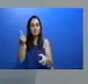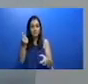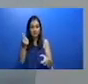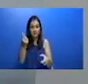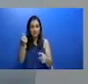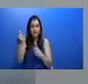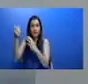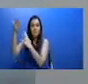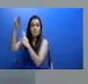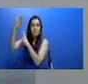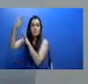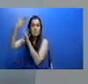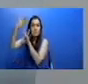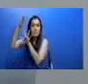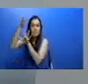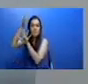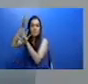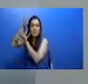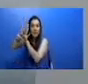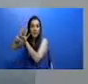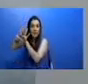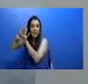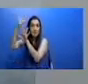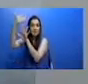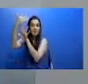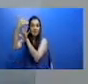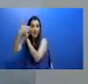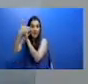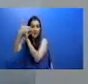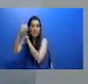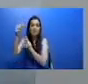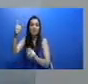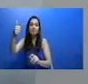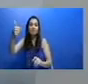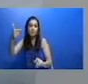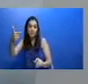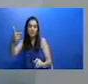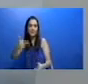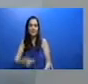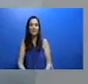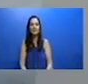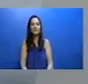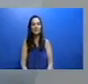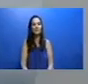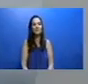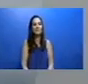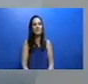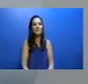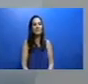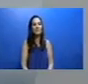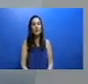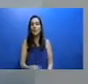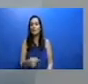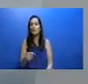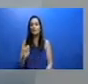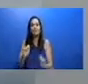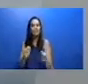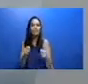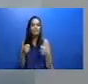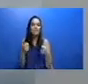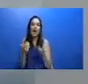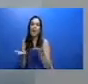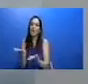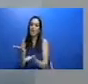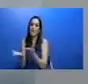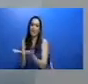Meia dúzia, já sei que o lugar dele é pra cá. Por quê, professora? Porque eu não peso o prato